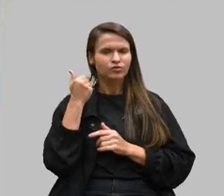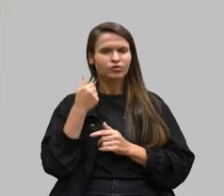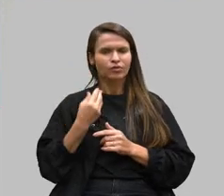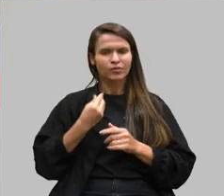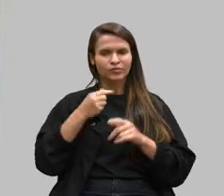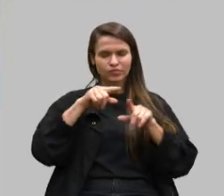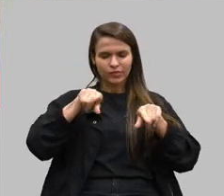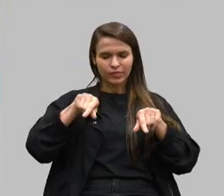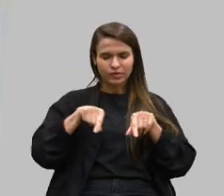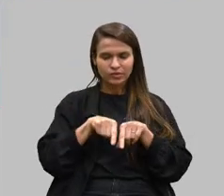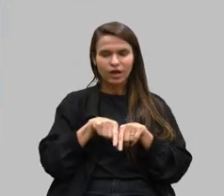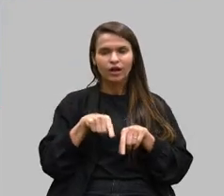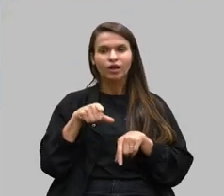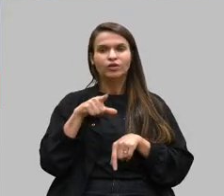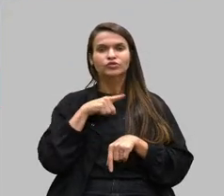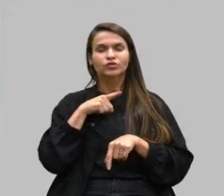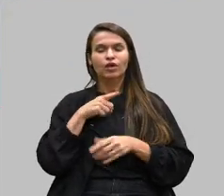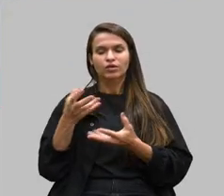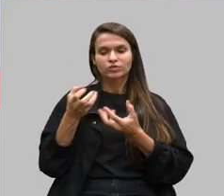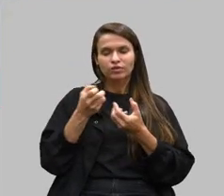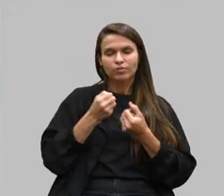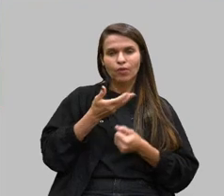recebi um